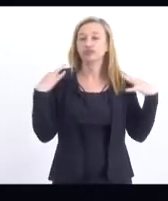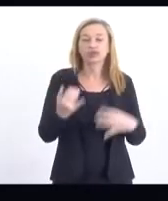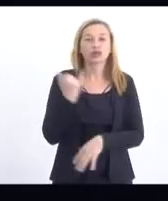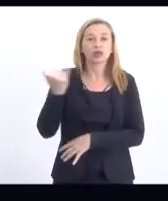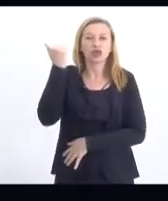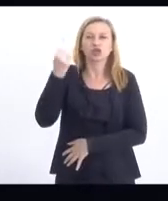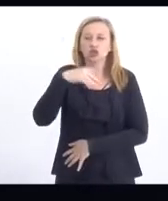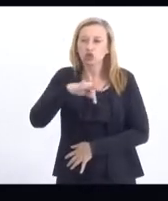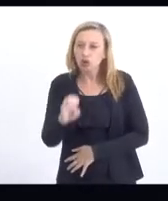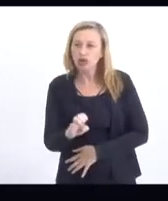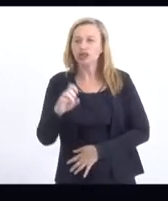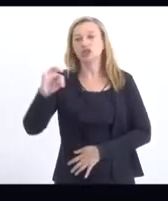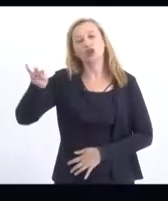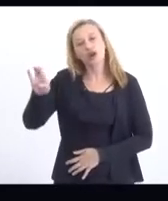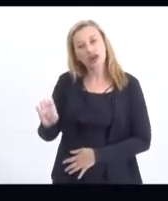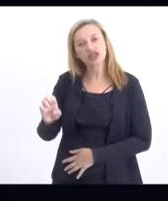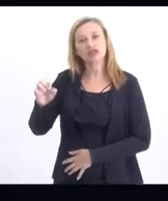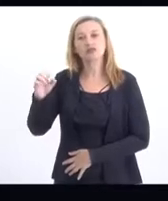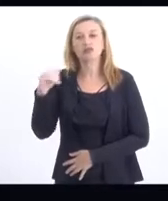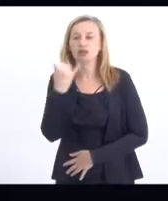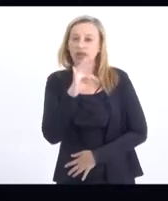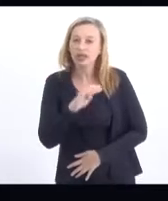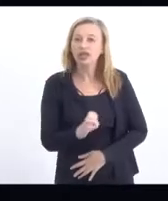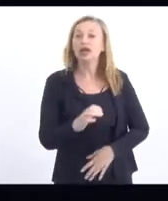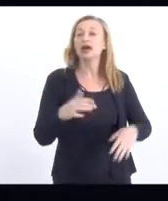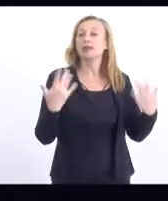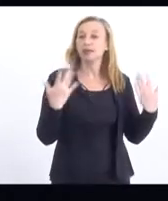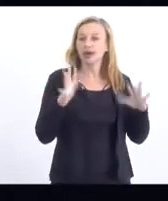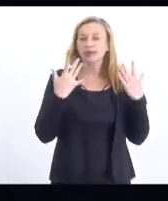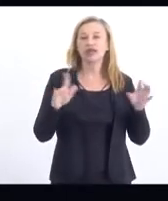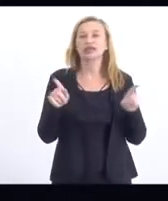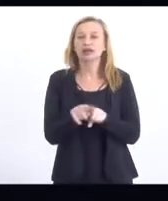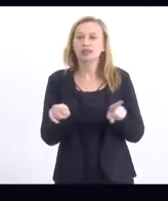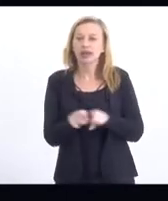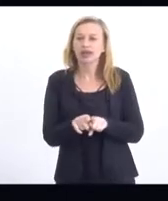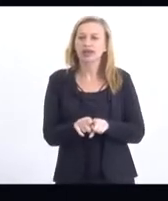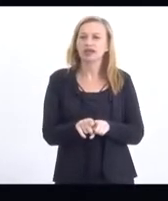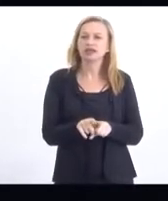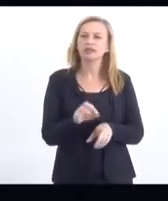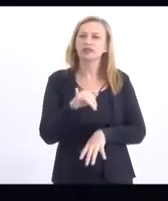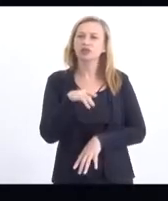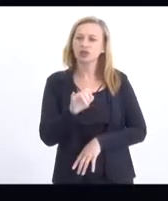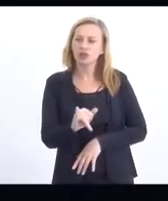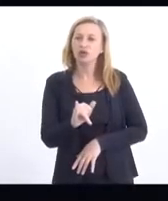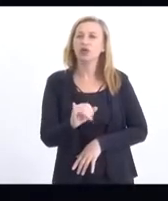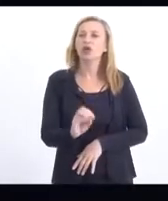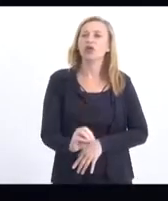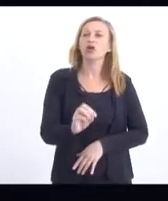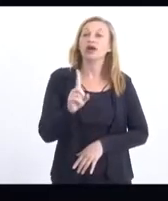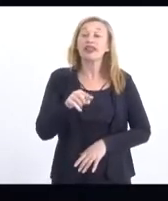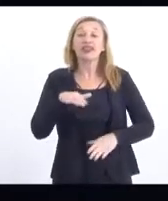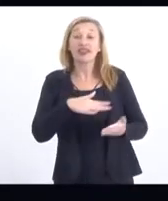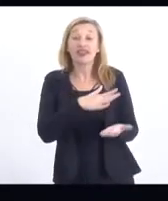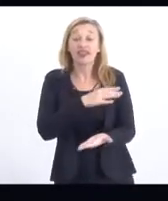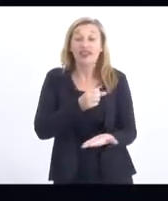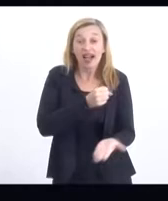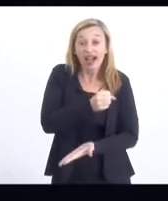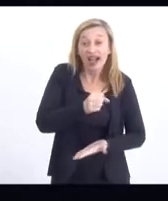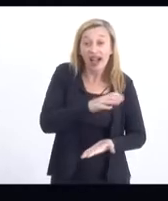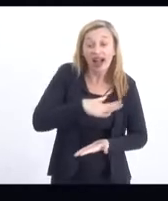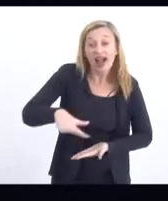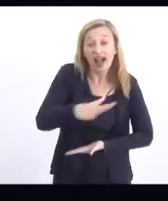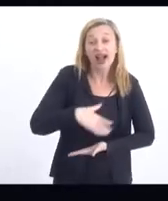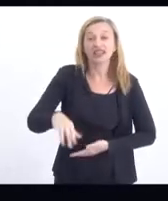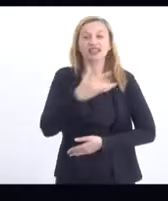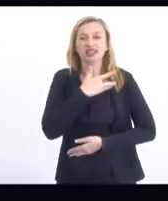Noroeste Fluminense. Bem como quero parabenizar também o Conspinor por estar, por enquanto, na área da saúde, mas já entrando também